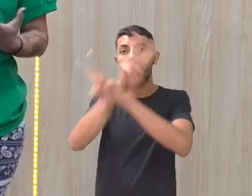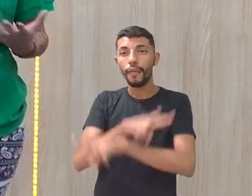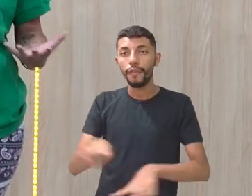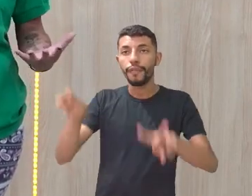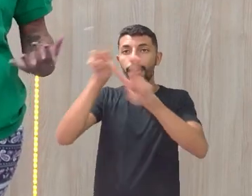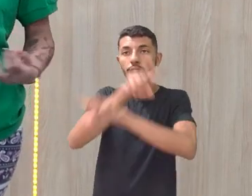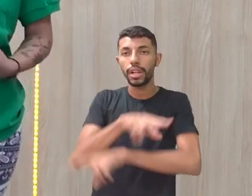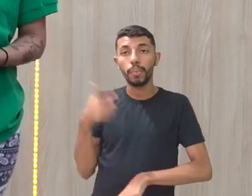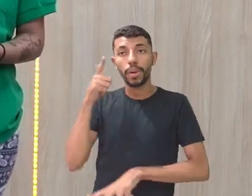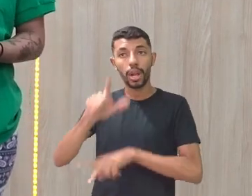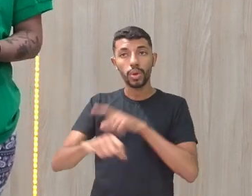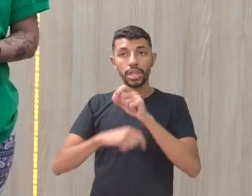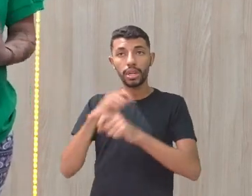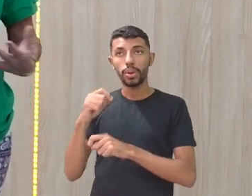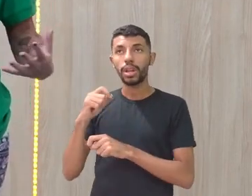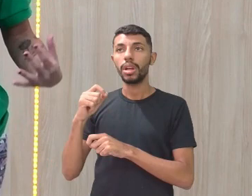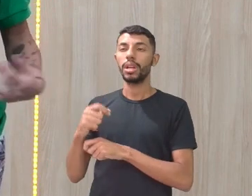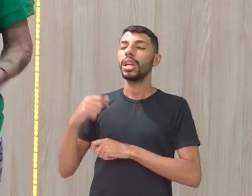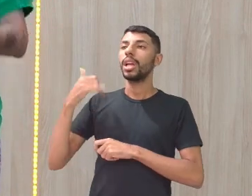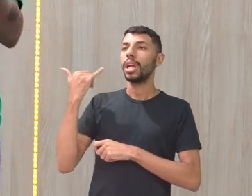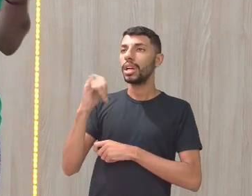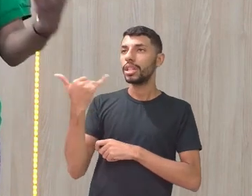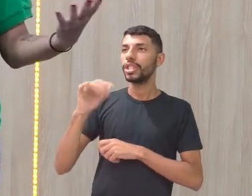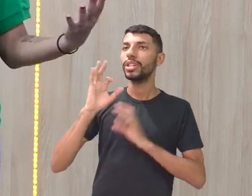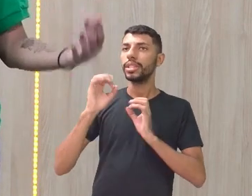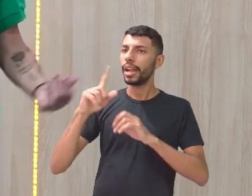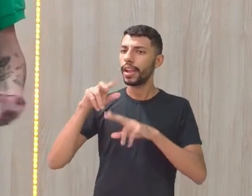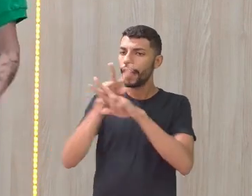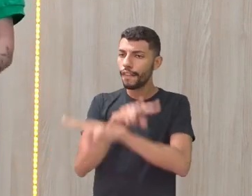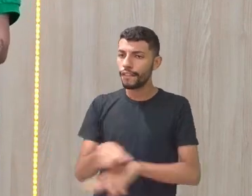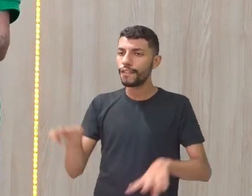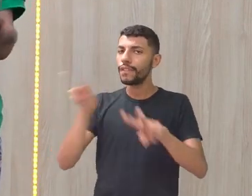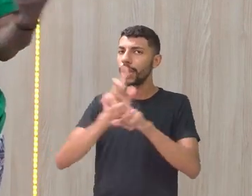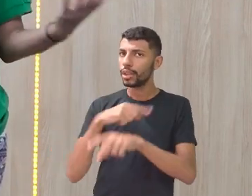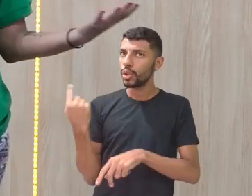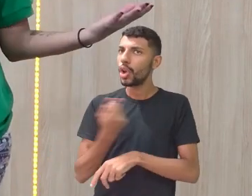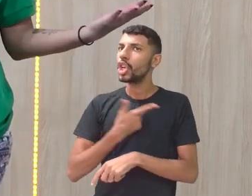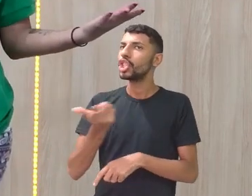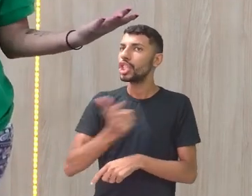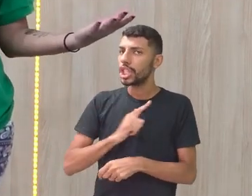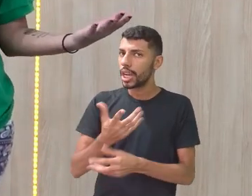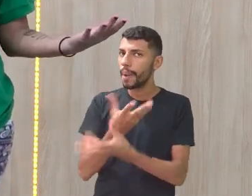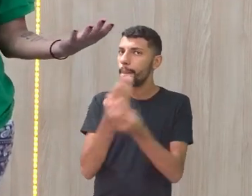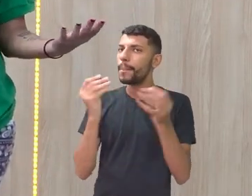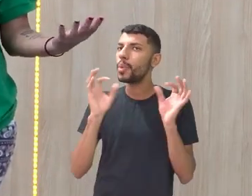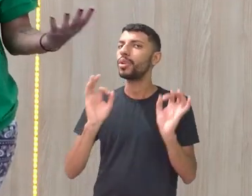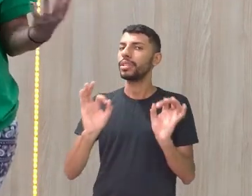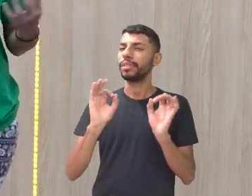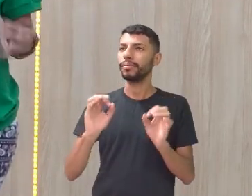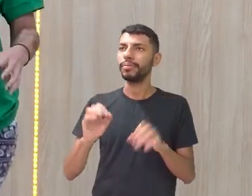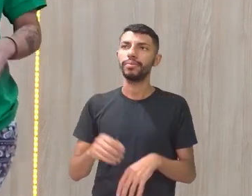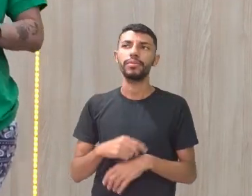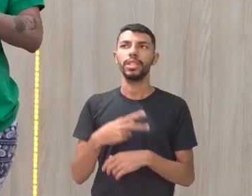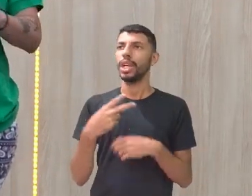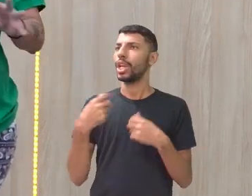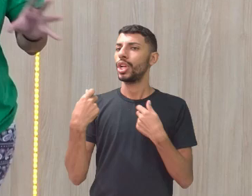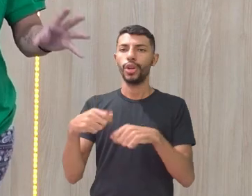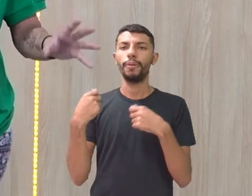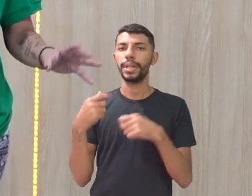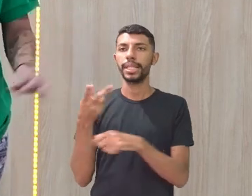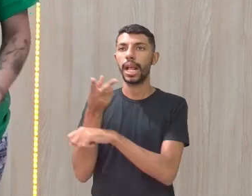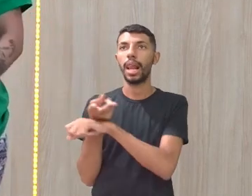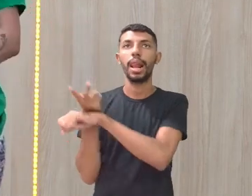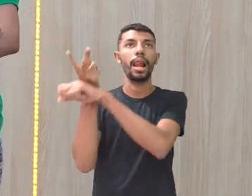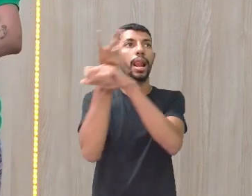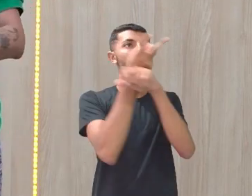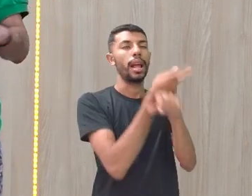trazer energia. E o vento é uma coisa que a gente tem em abundância, né? Em grande quantidade aí, a gente não precisa ir